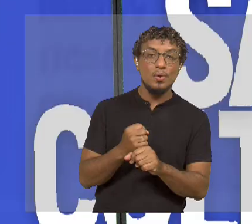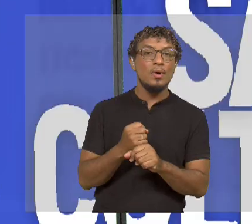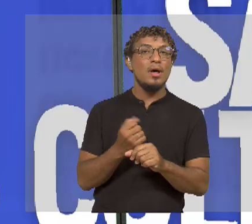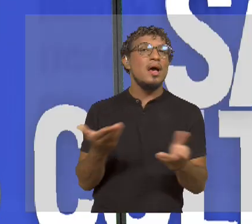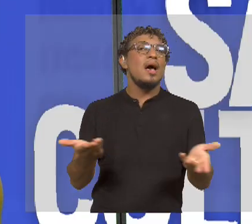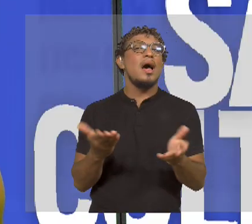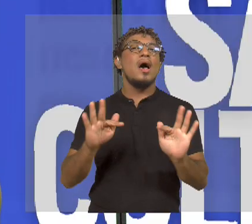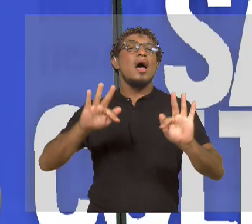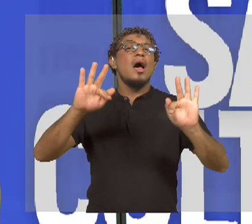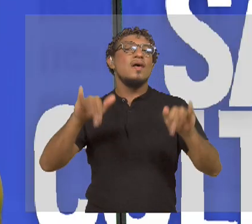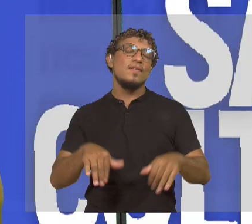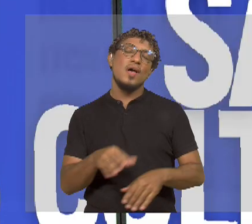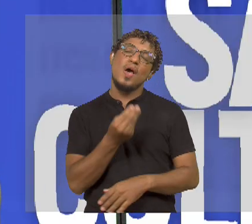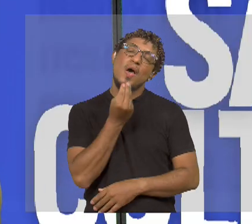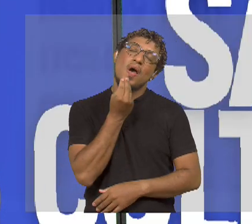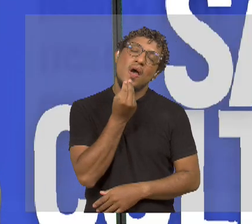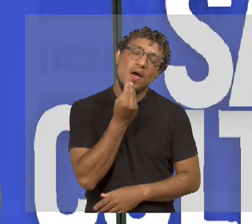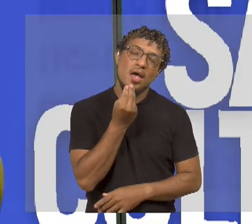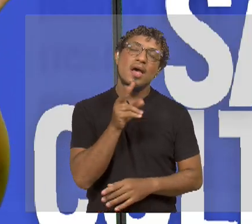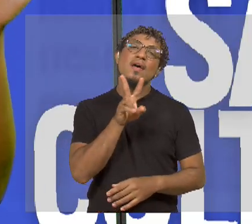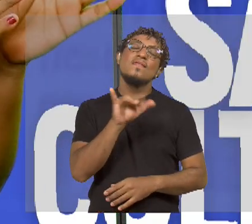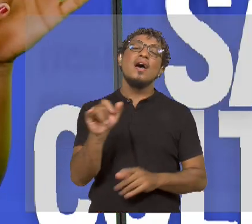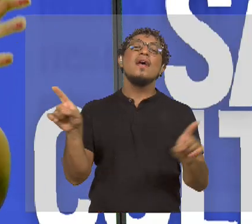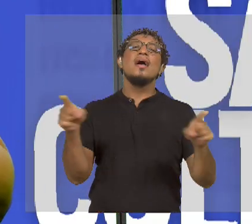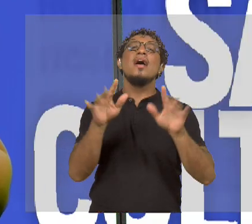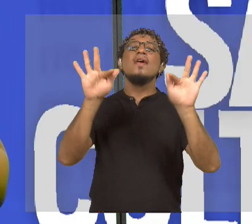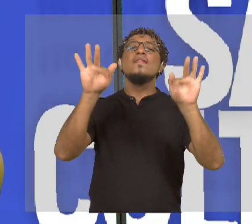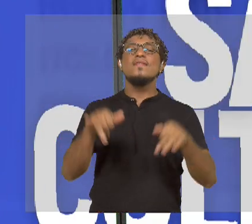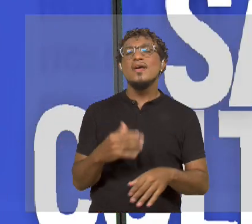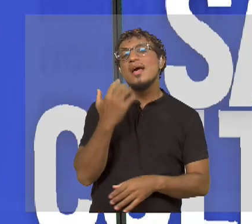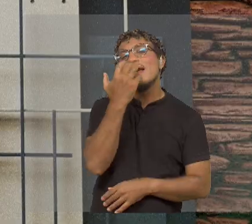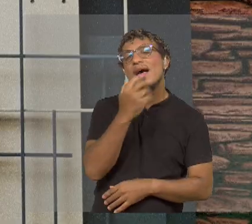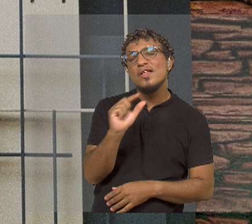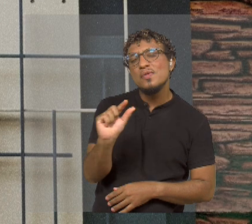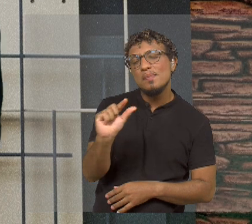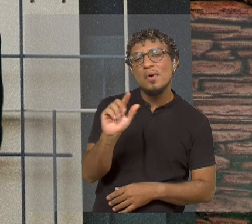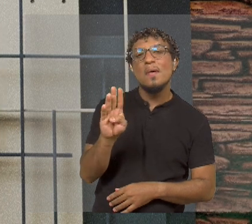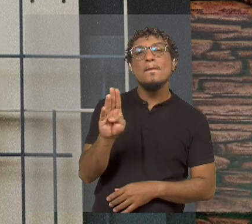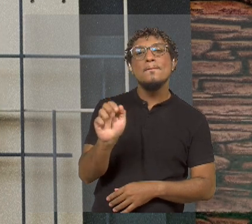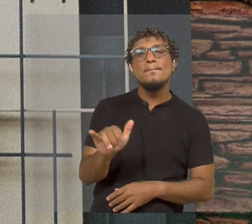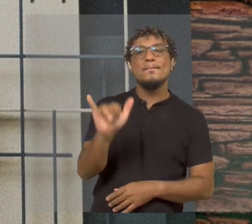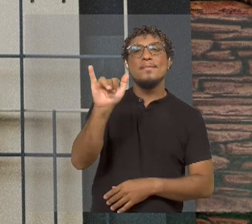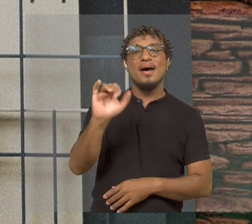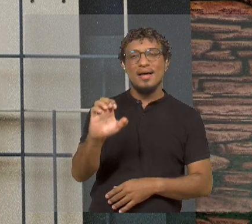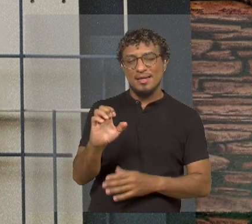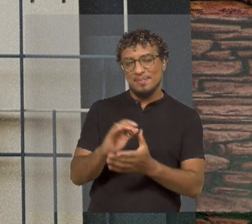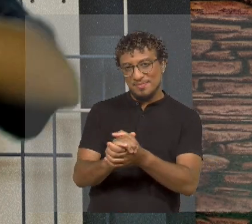A gente fica por aqui, mas claro que a gente vai terminar com ele. Canta um pouquinho pra gente de Bai, pra gente.